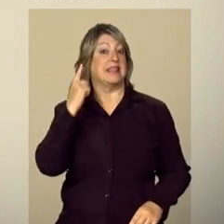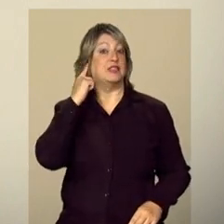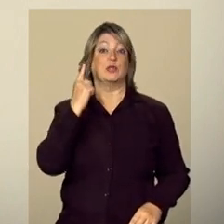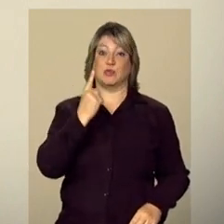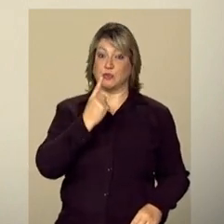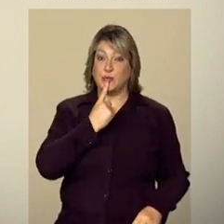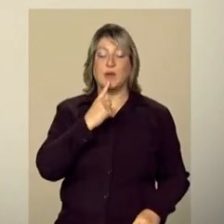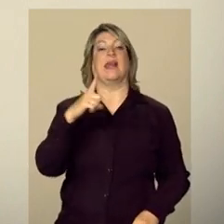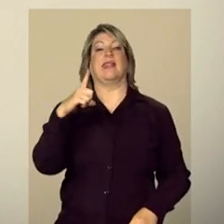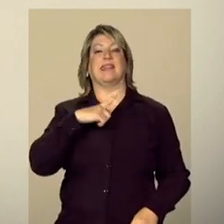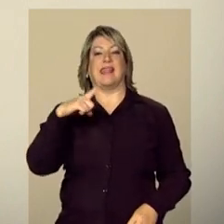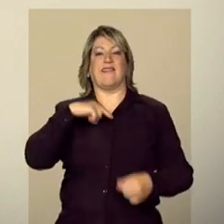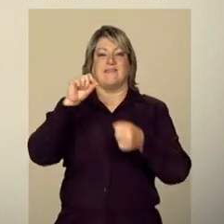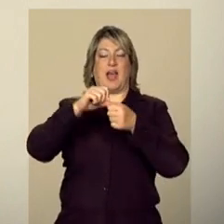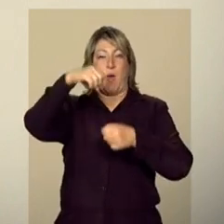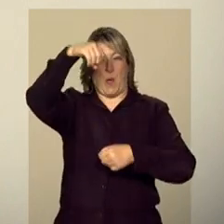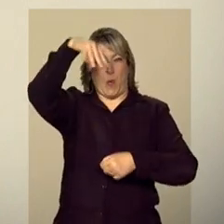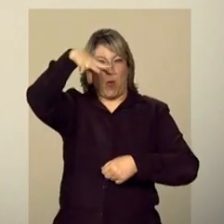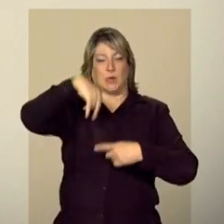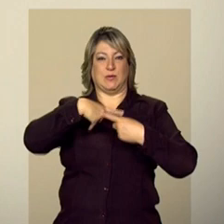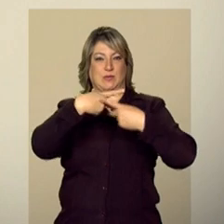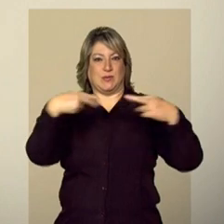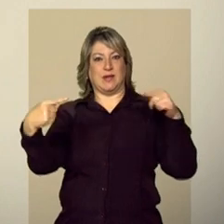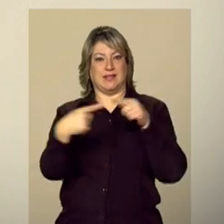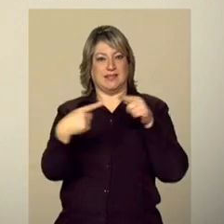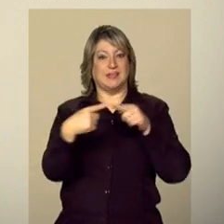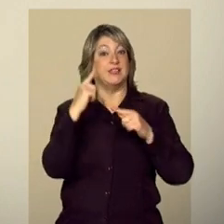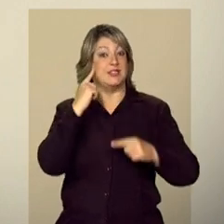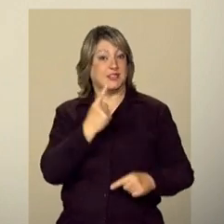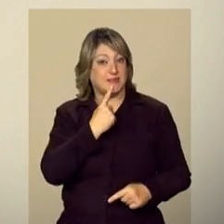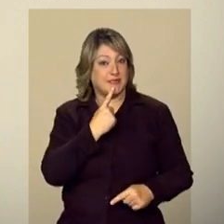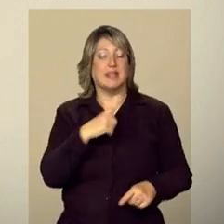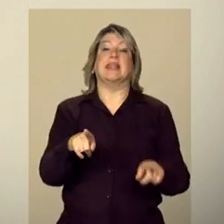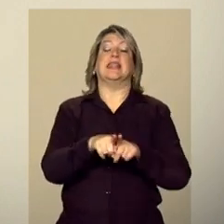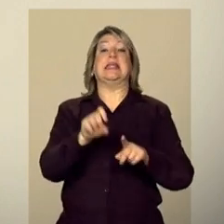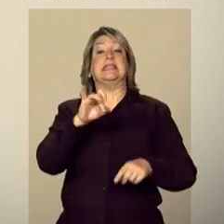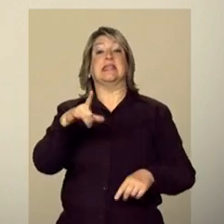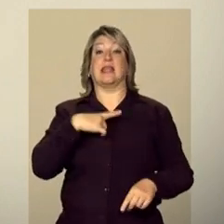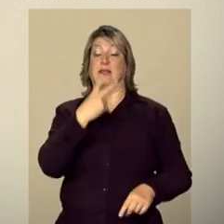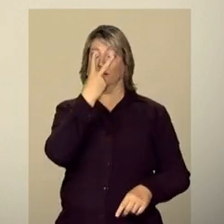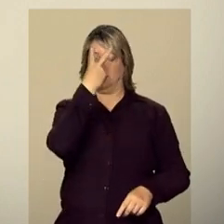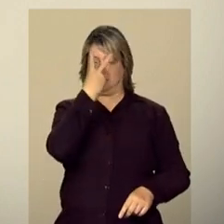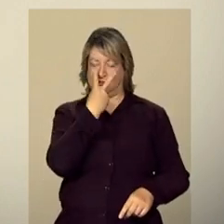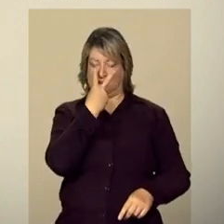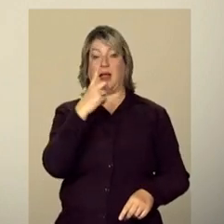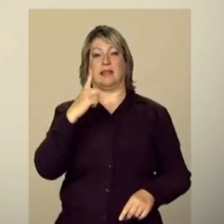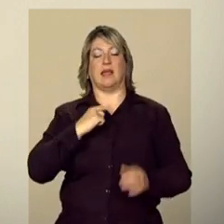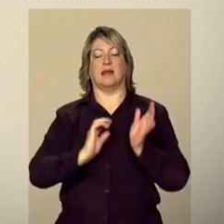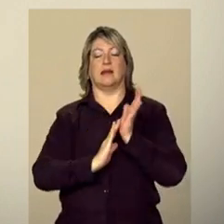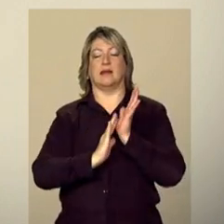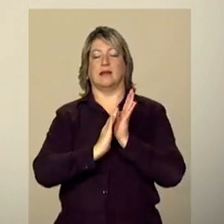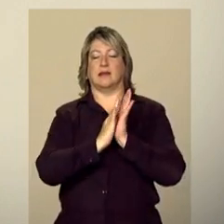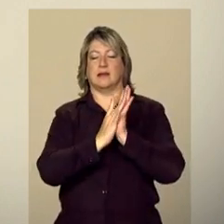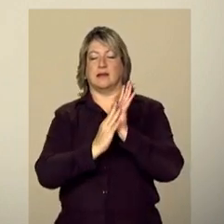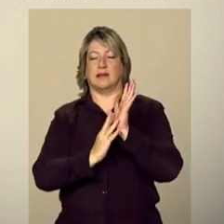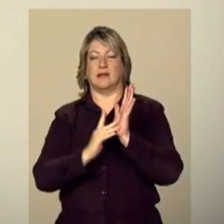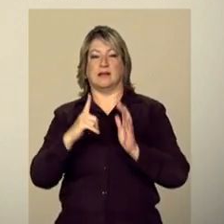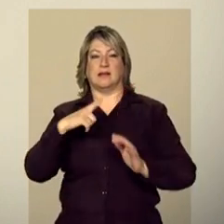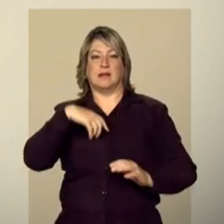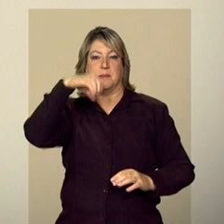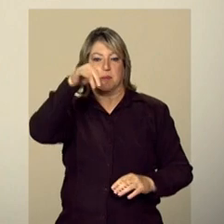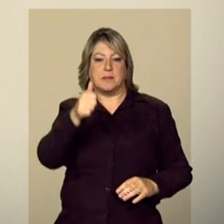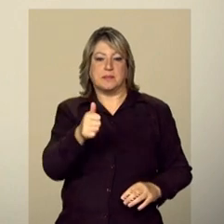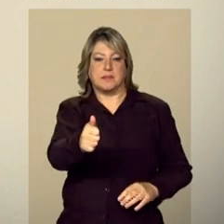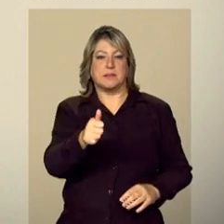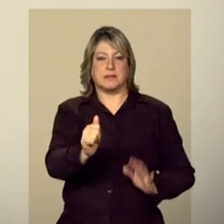auditiva instalamos equipamentos Luminosos se ela tiver uma deficiência visual Luciano nós colocamos